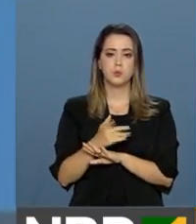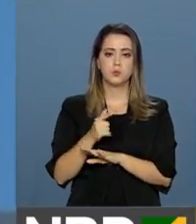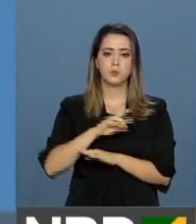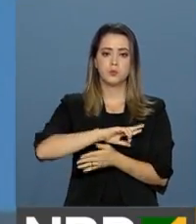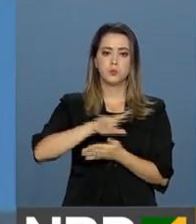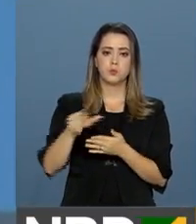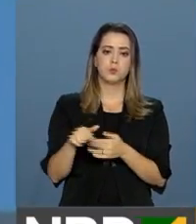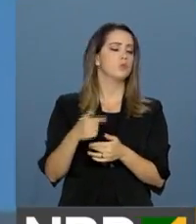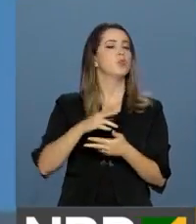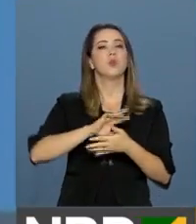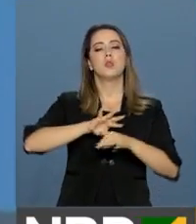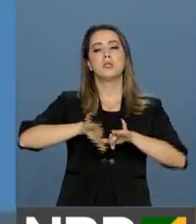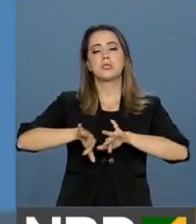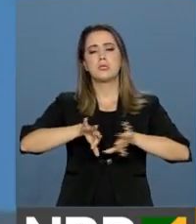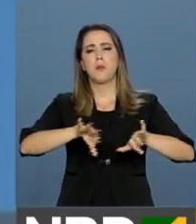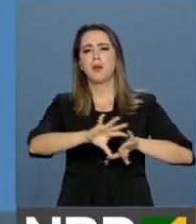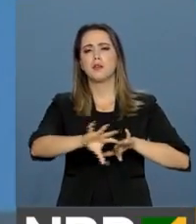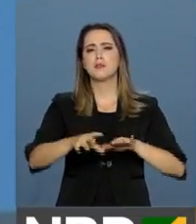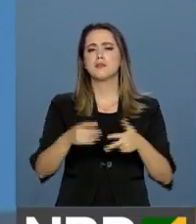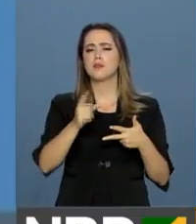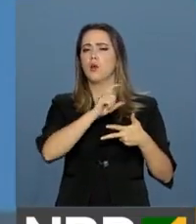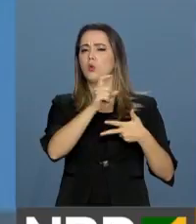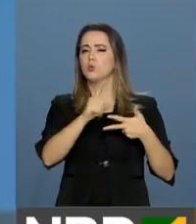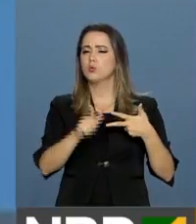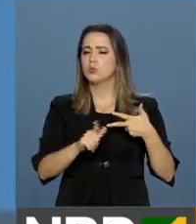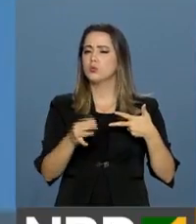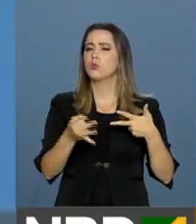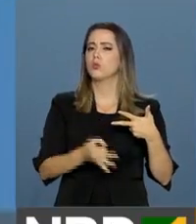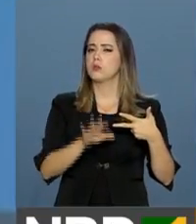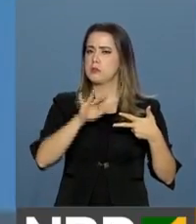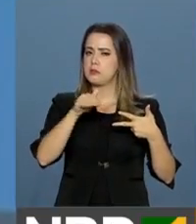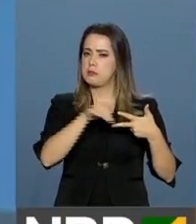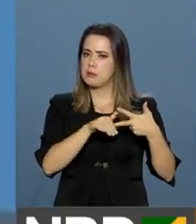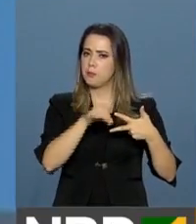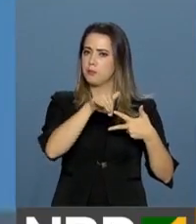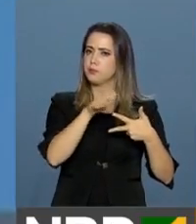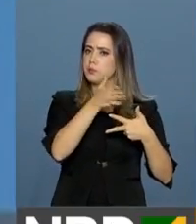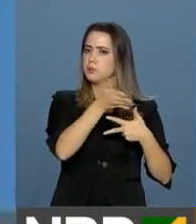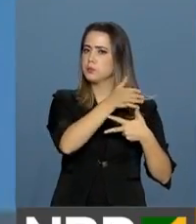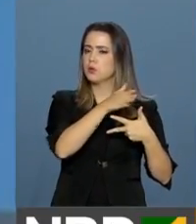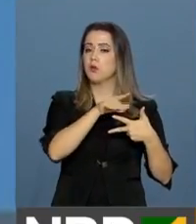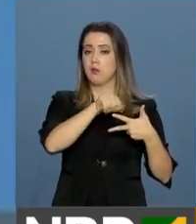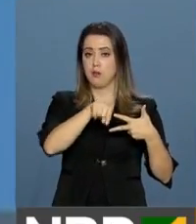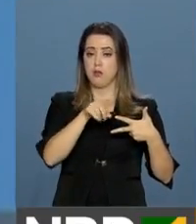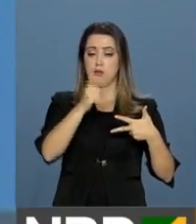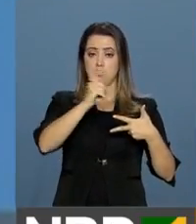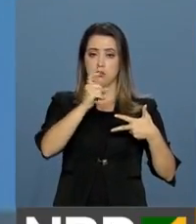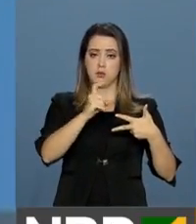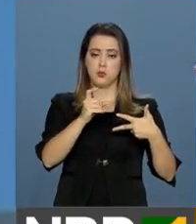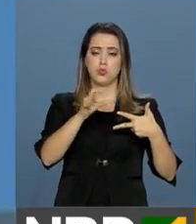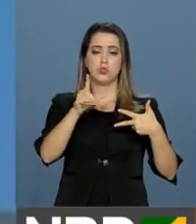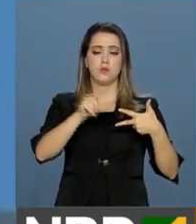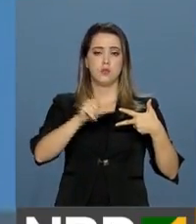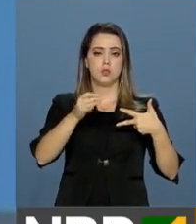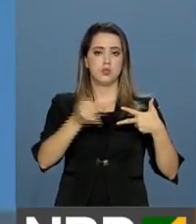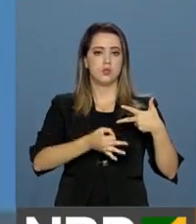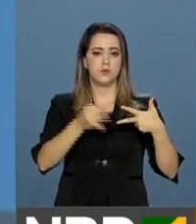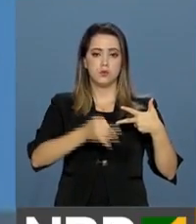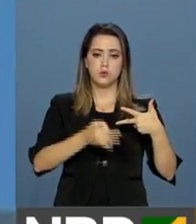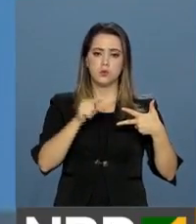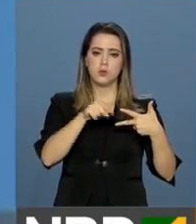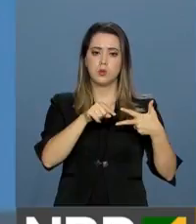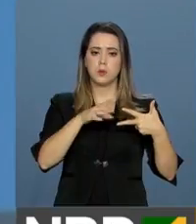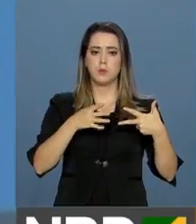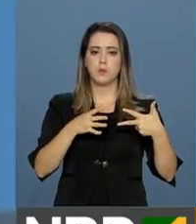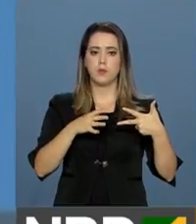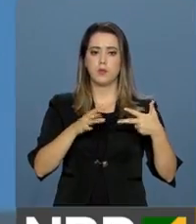tocante à separação de poderes no tocante à federação como diz a nossa presidente cármen lúcia um dos pressupostos dessa separação de